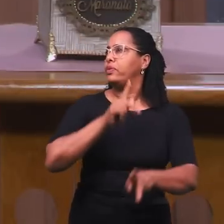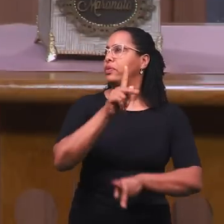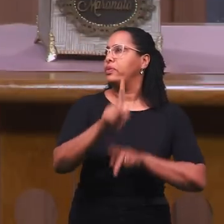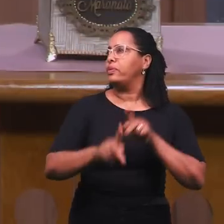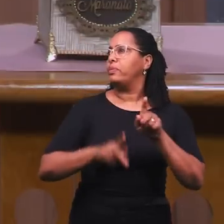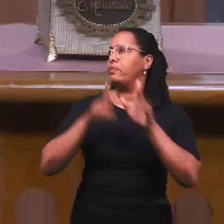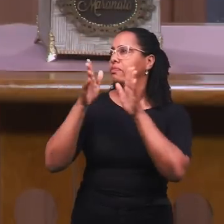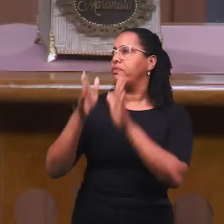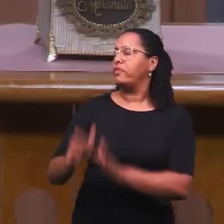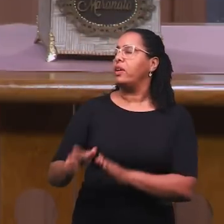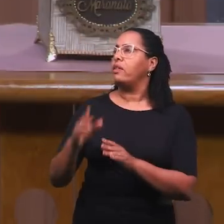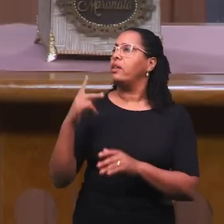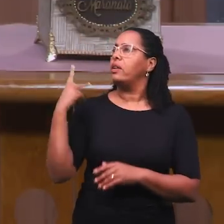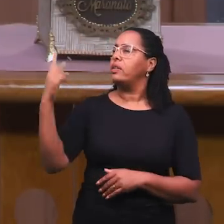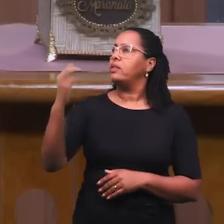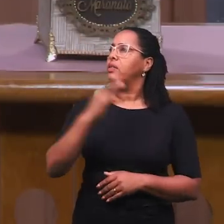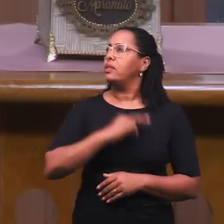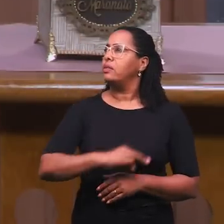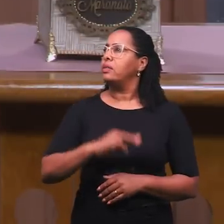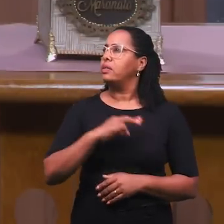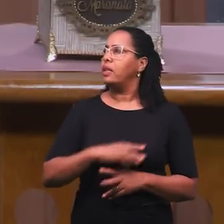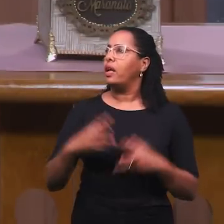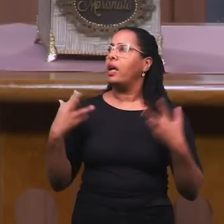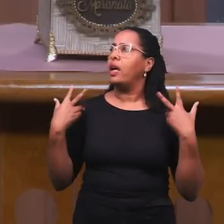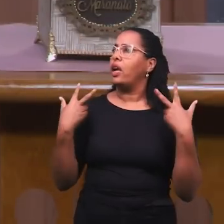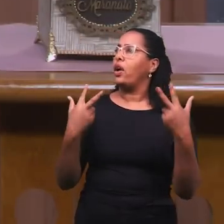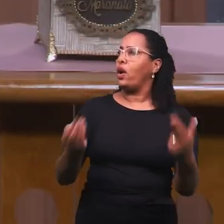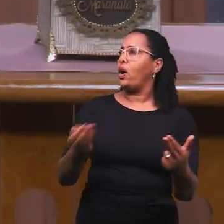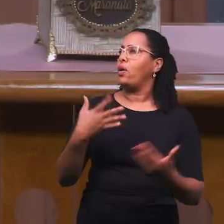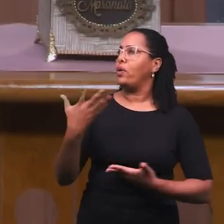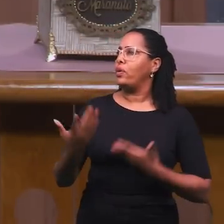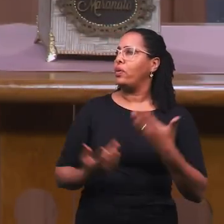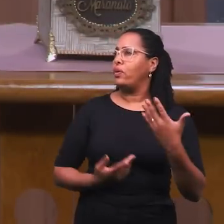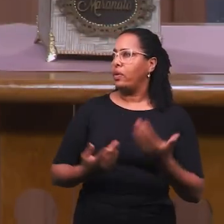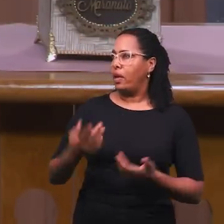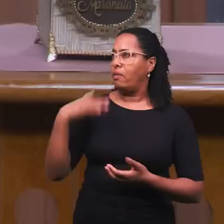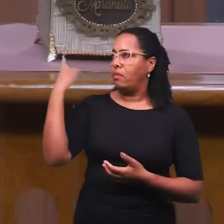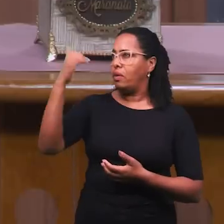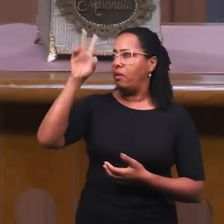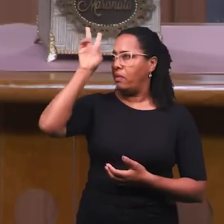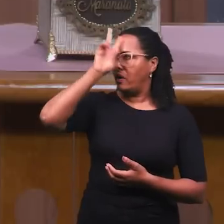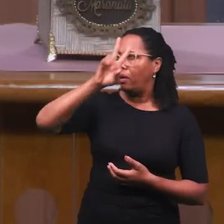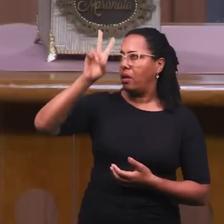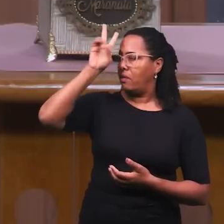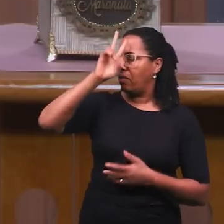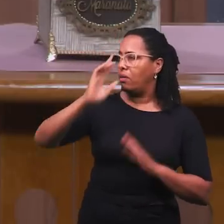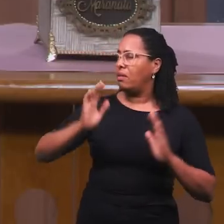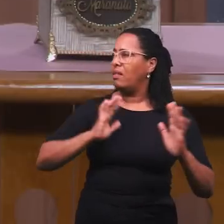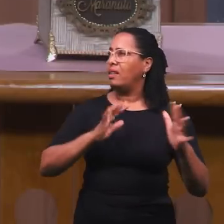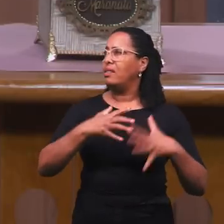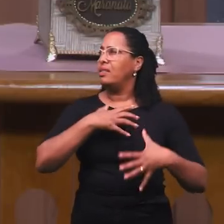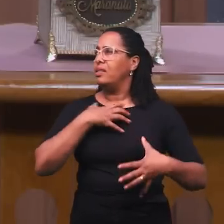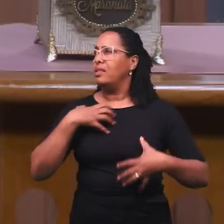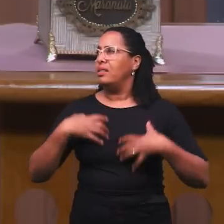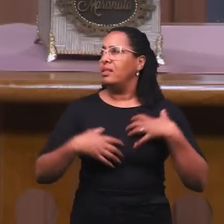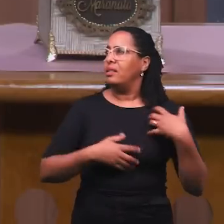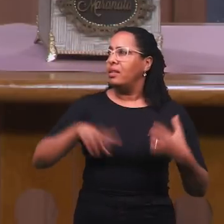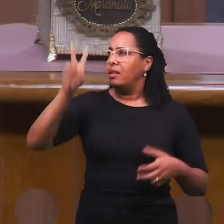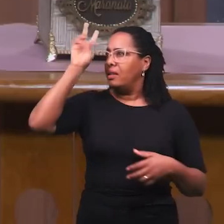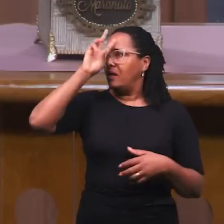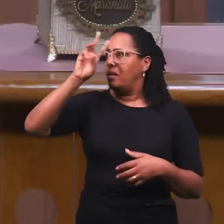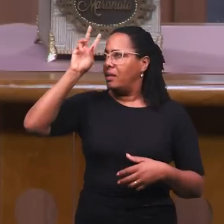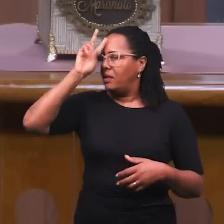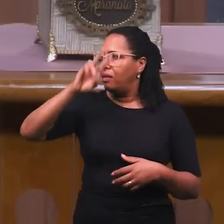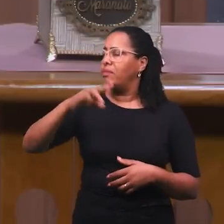povo. As tuas misericórdias, como o teu servo Davi lembrou naquele momento, no momento de angústia, ele lembrou